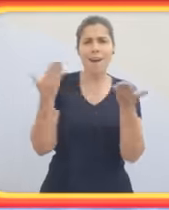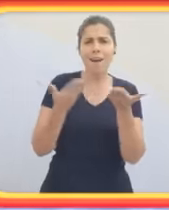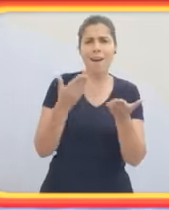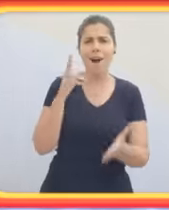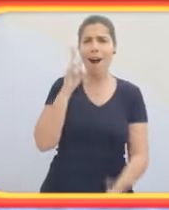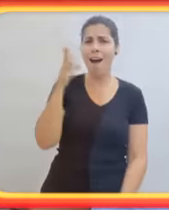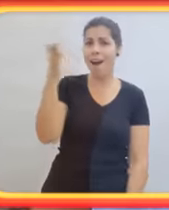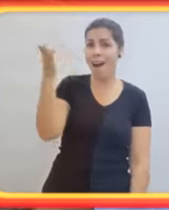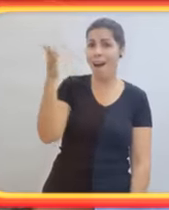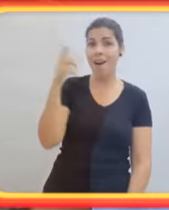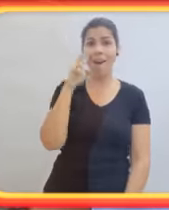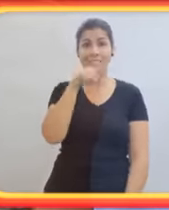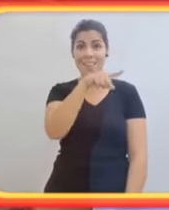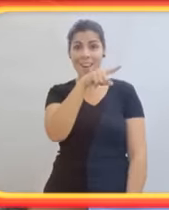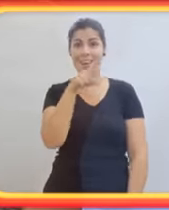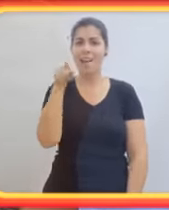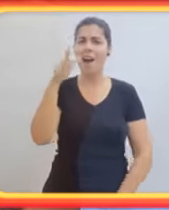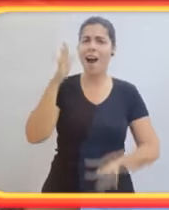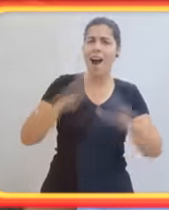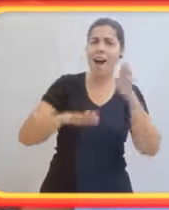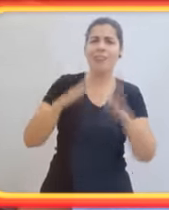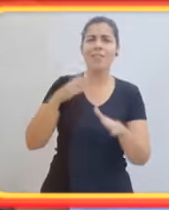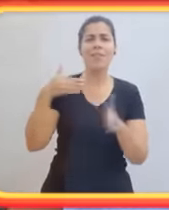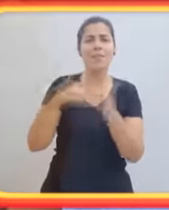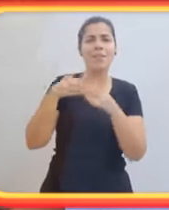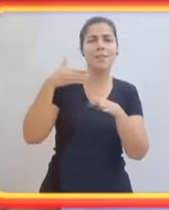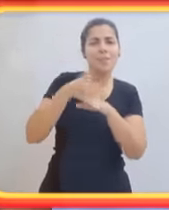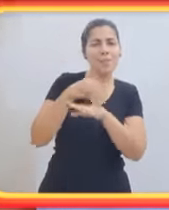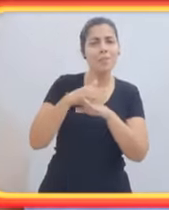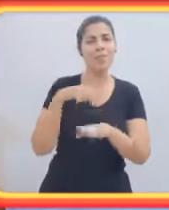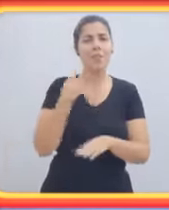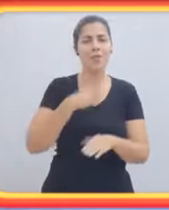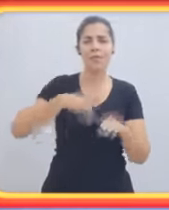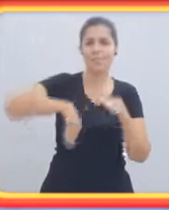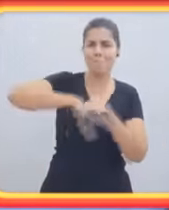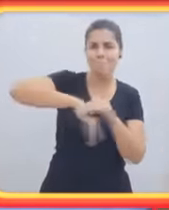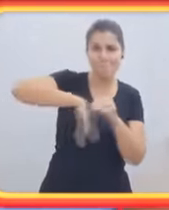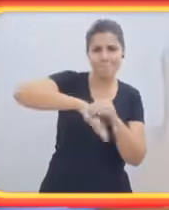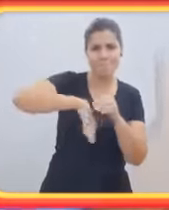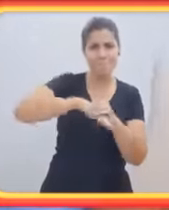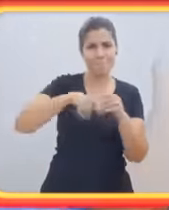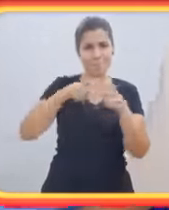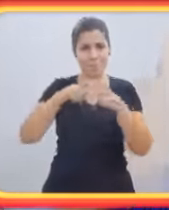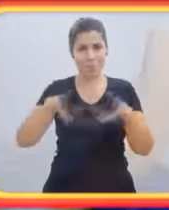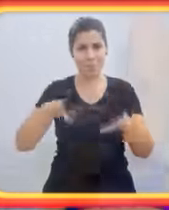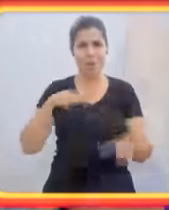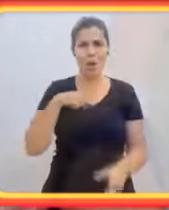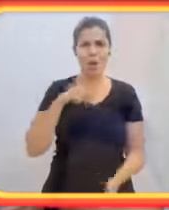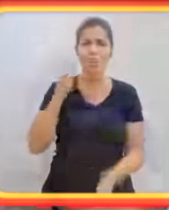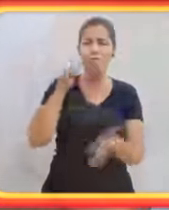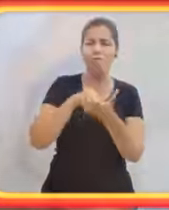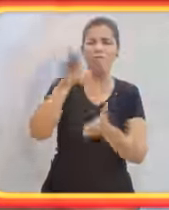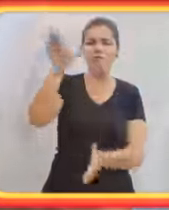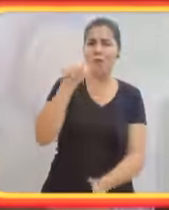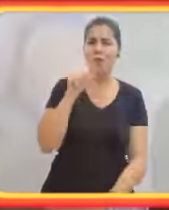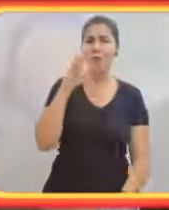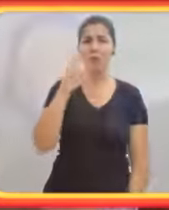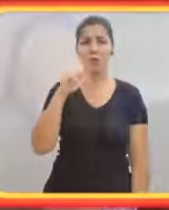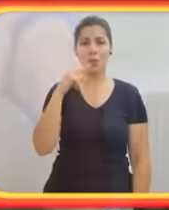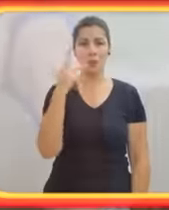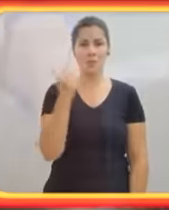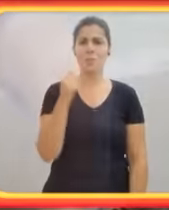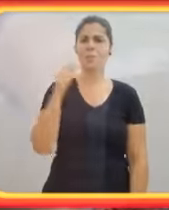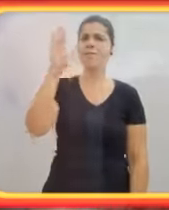faço. Conheço, tem o Digão lá, o filho do Tião Salgado, muito meu amigo. Tem o Binho aqui,